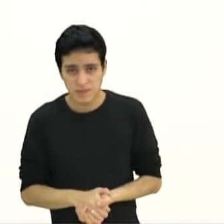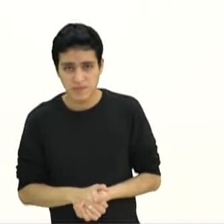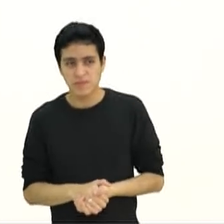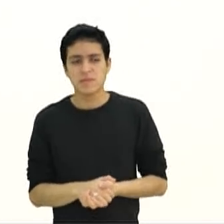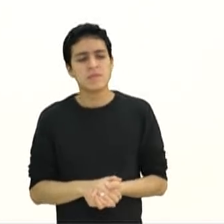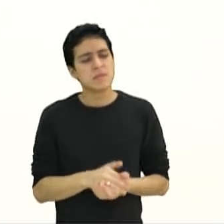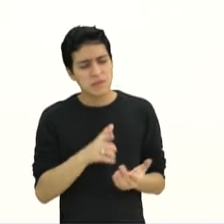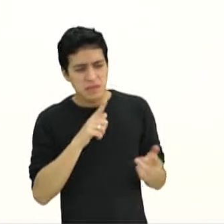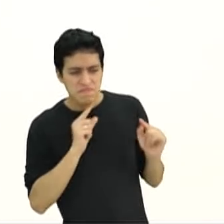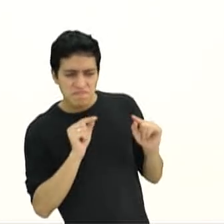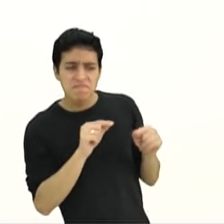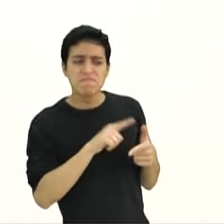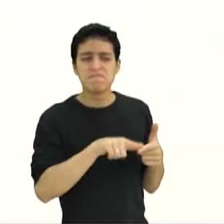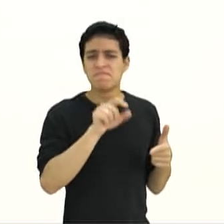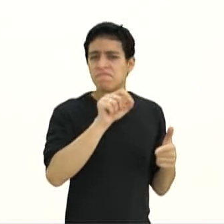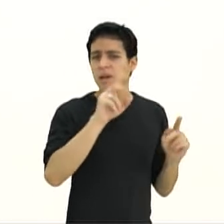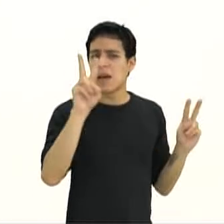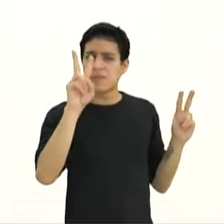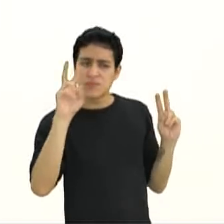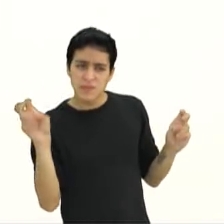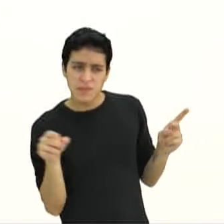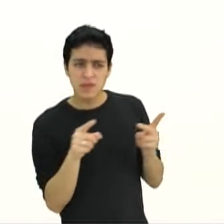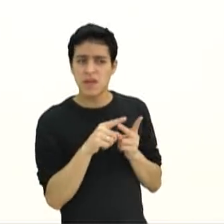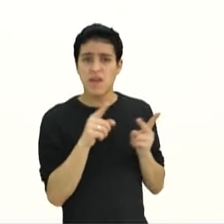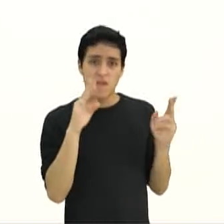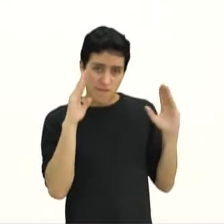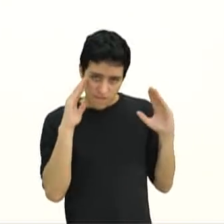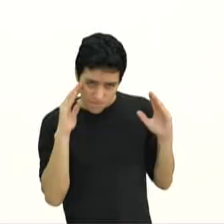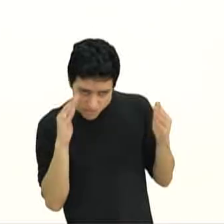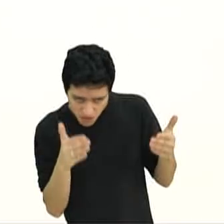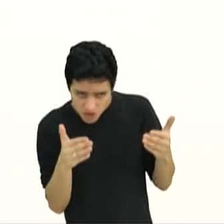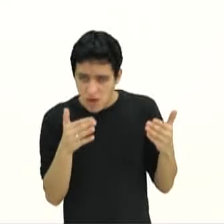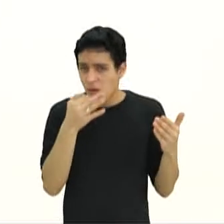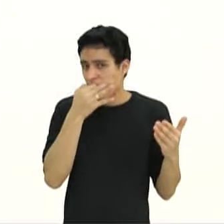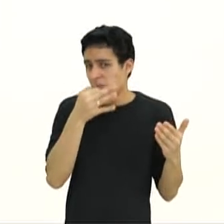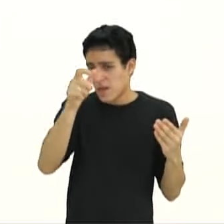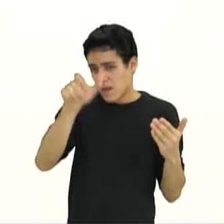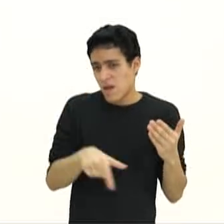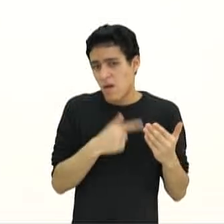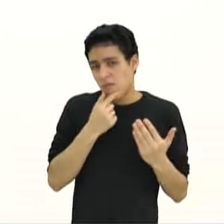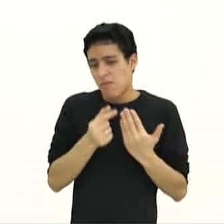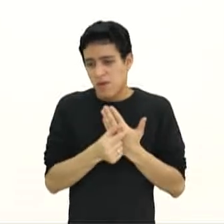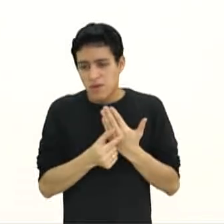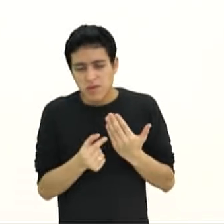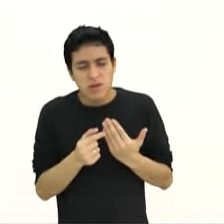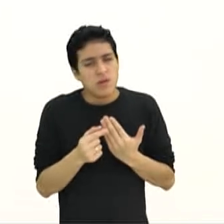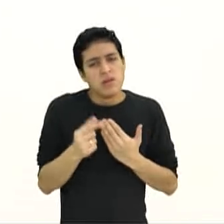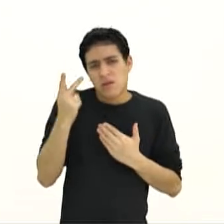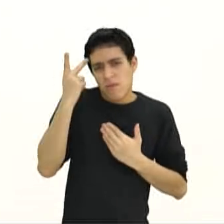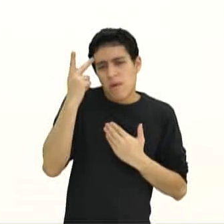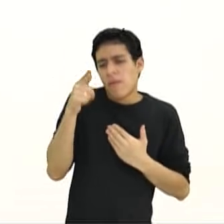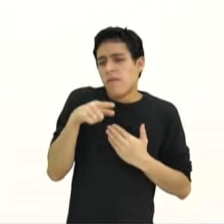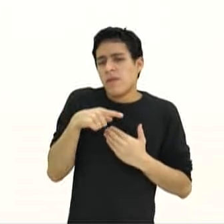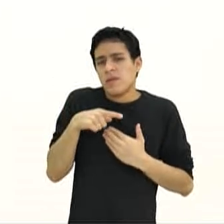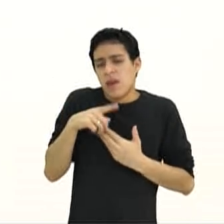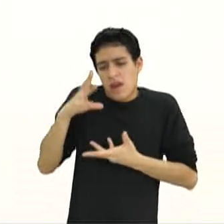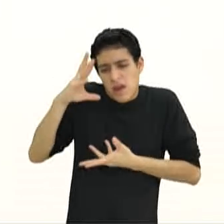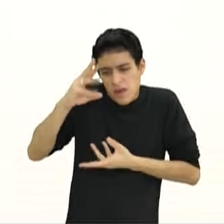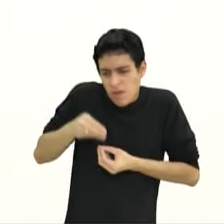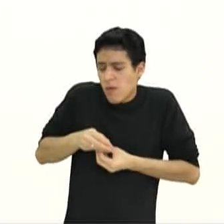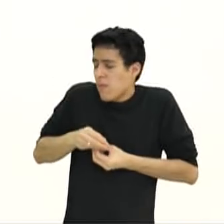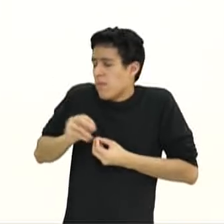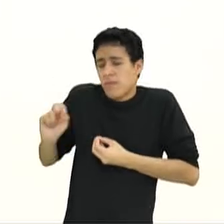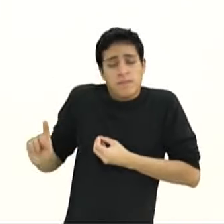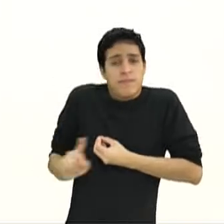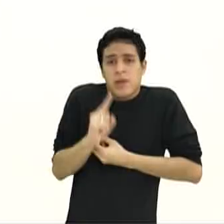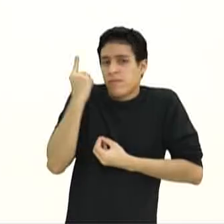algumas questões sobre determinado assunto, focadas pela opinião do autor e geralmente apresenta conclusões originais,